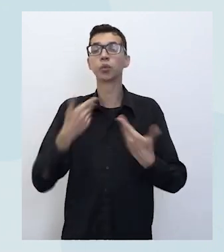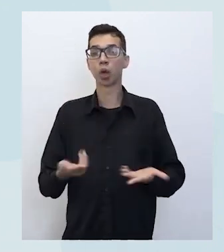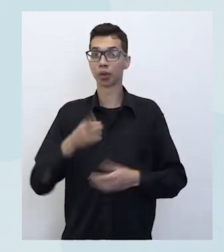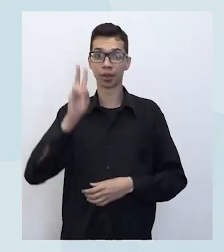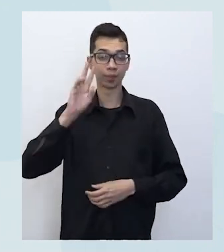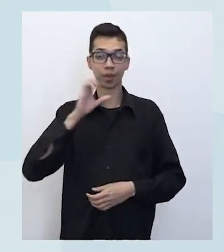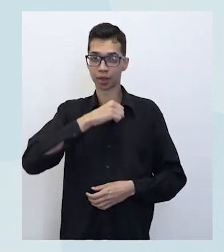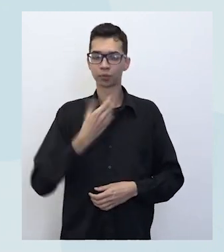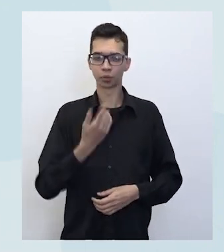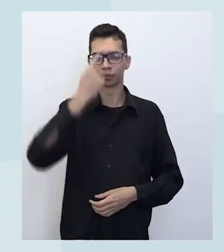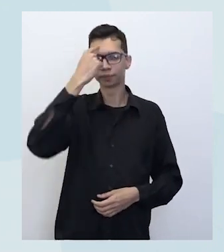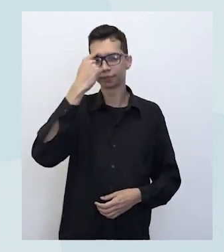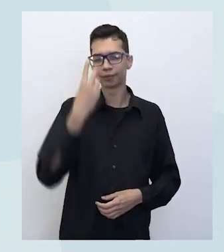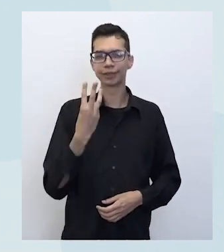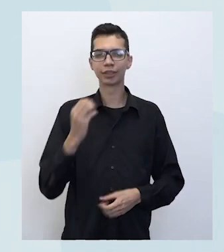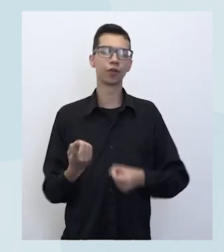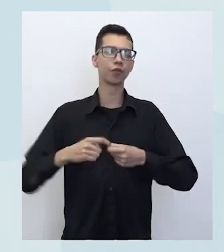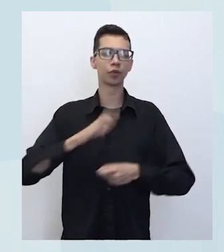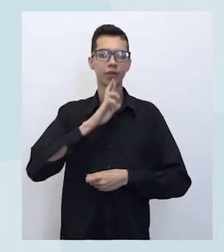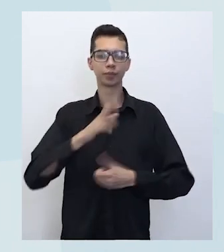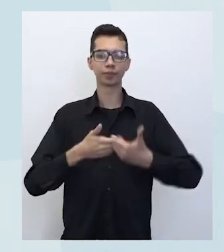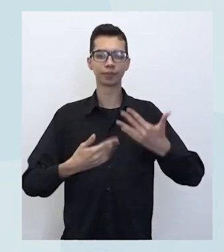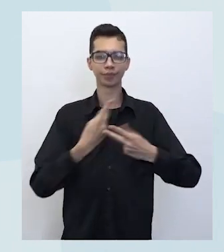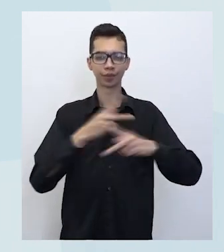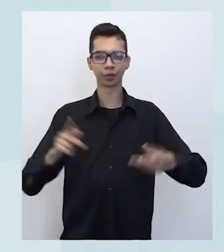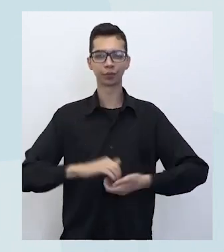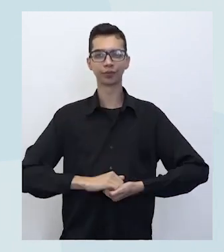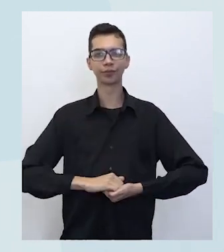30 segundos, nós já voltamos com as respostas de vocês.